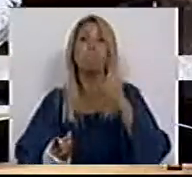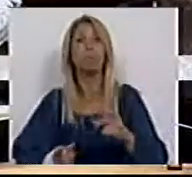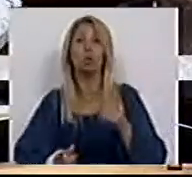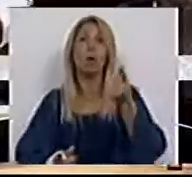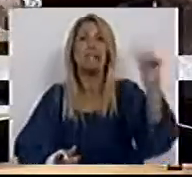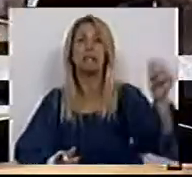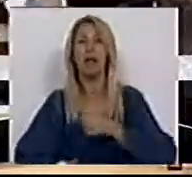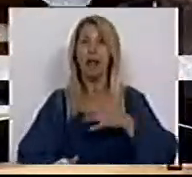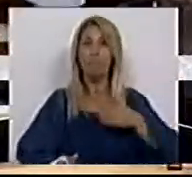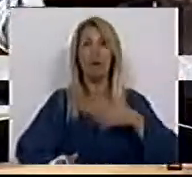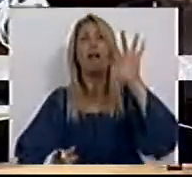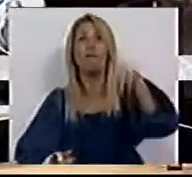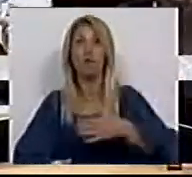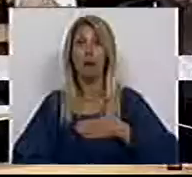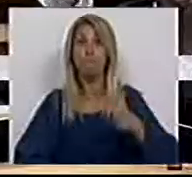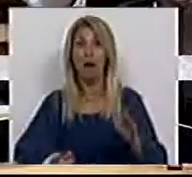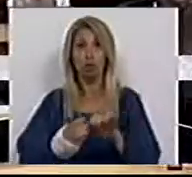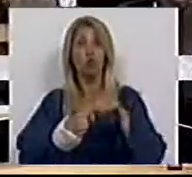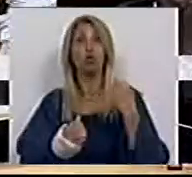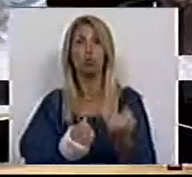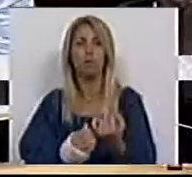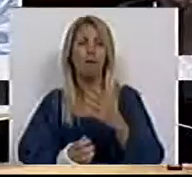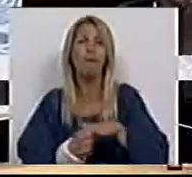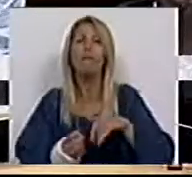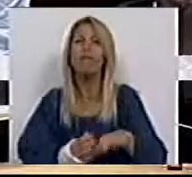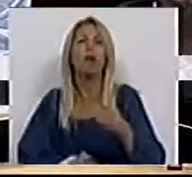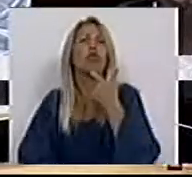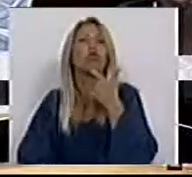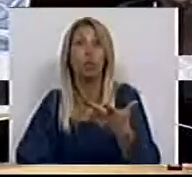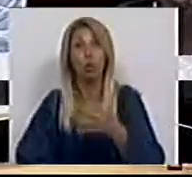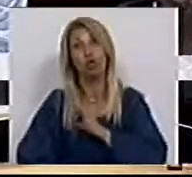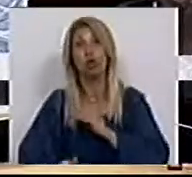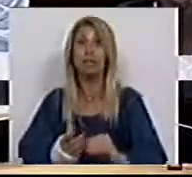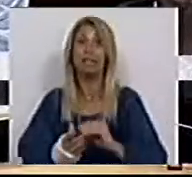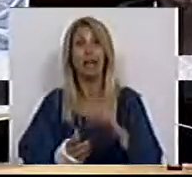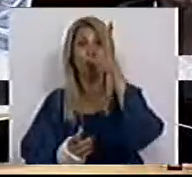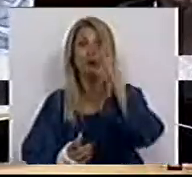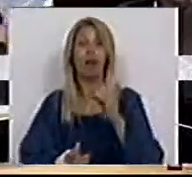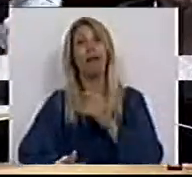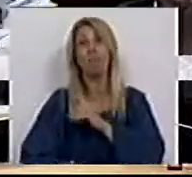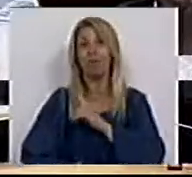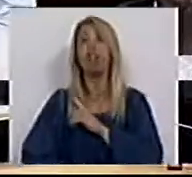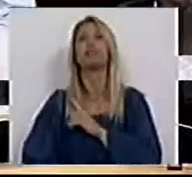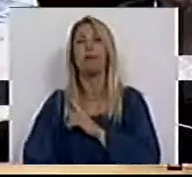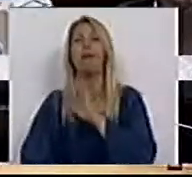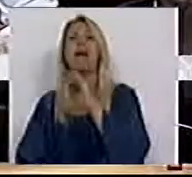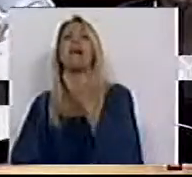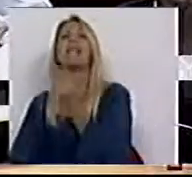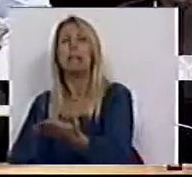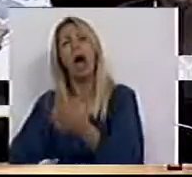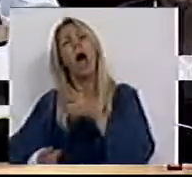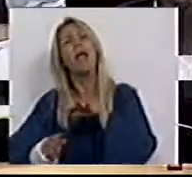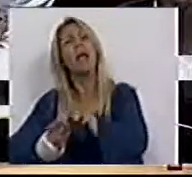passos sociais. Foi preciso fazer tudo para que o Sr. Secretário de Estado das Privatizações convencesse os privados a ficarem com o serviço